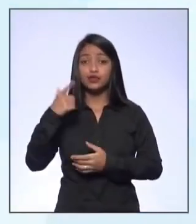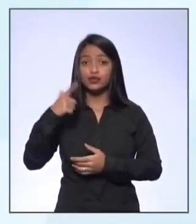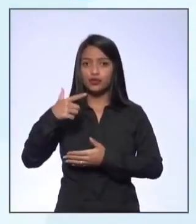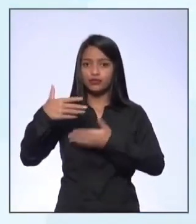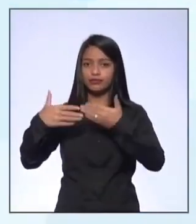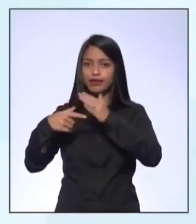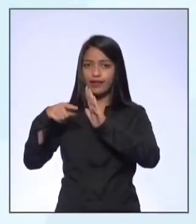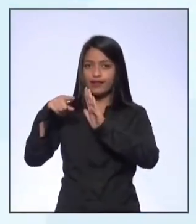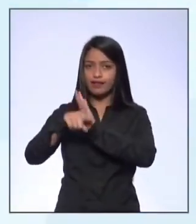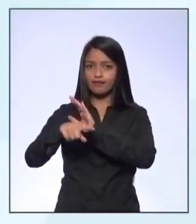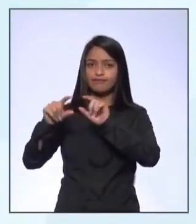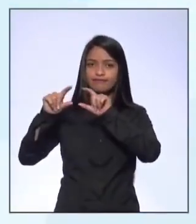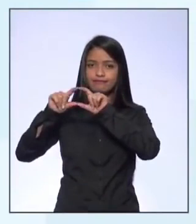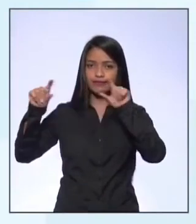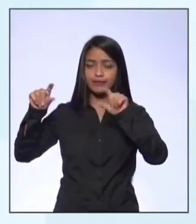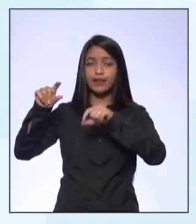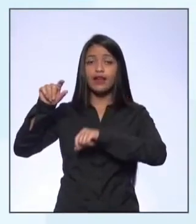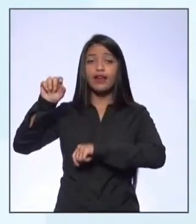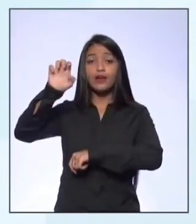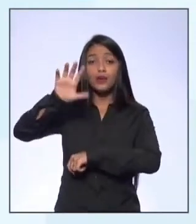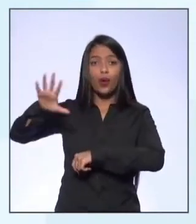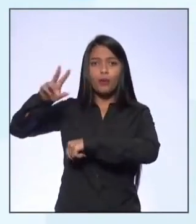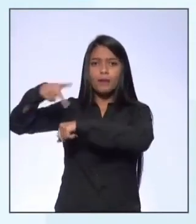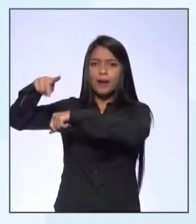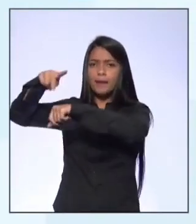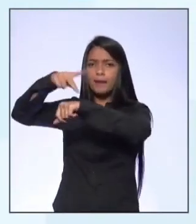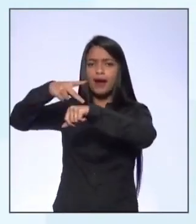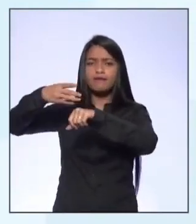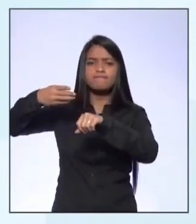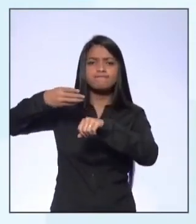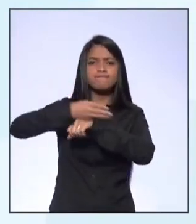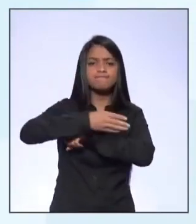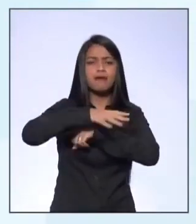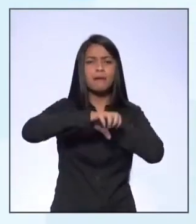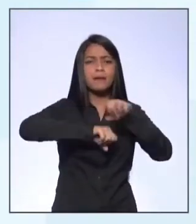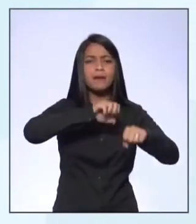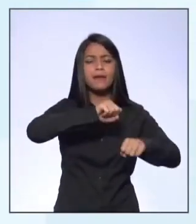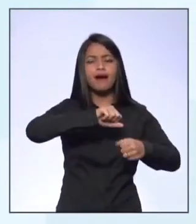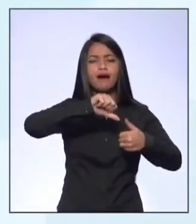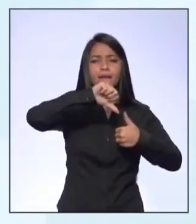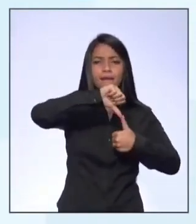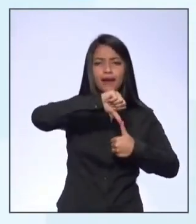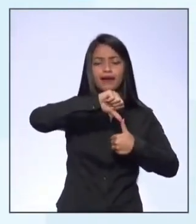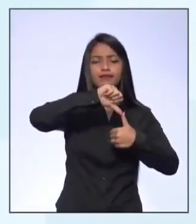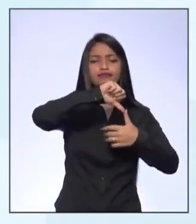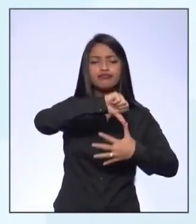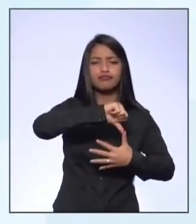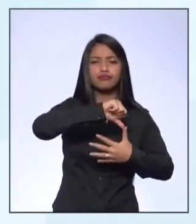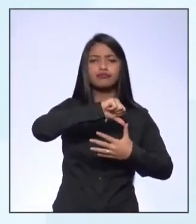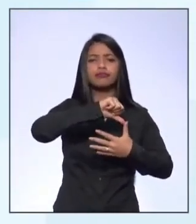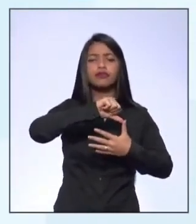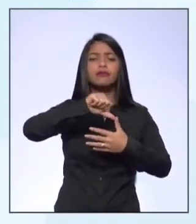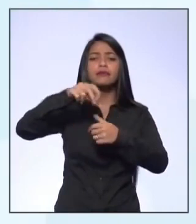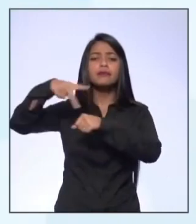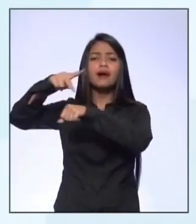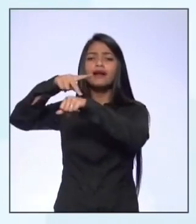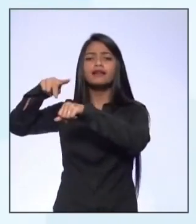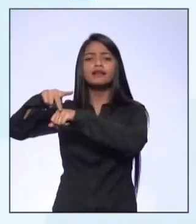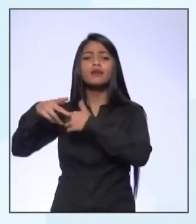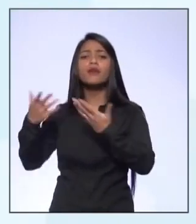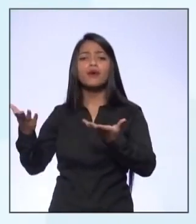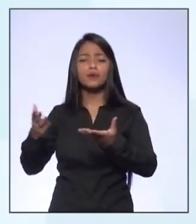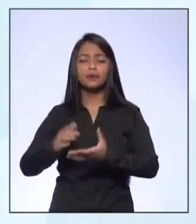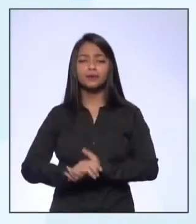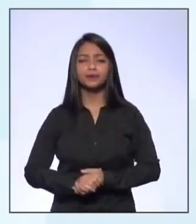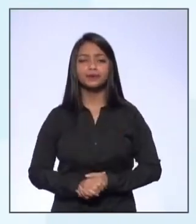disparadora. Quais países europeus colonizaram as Américas Central e do